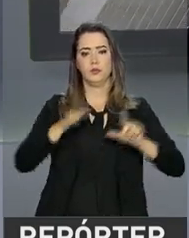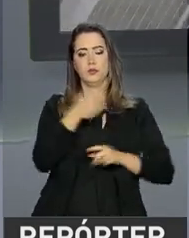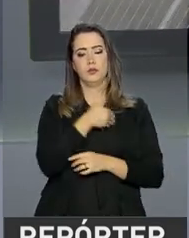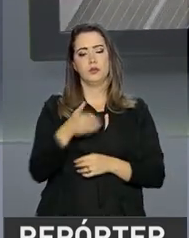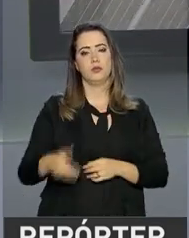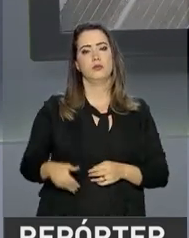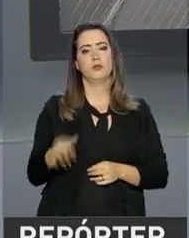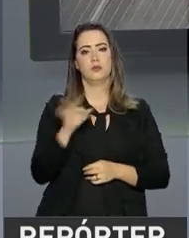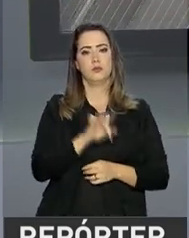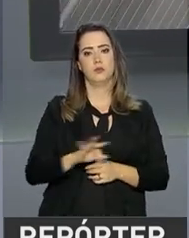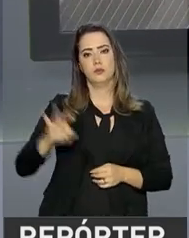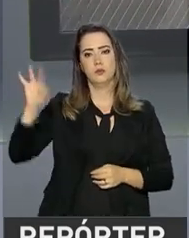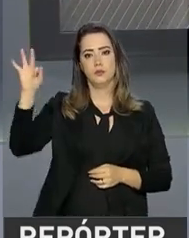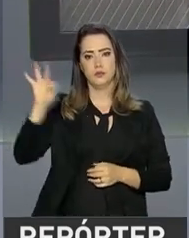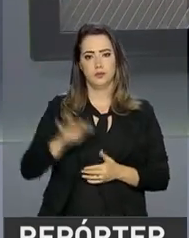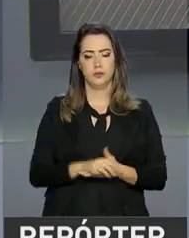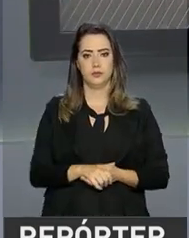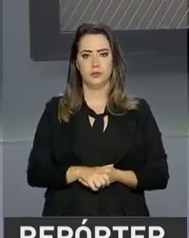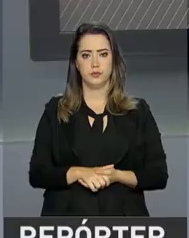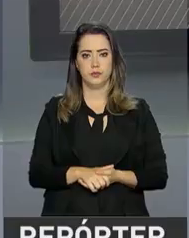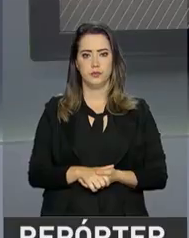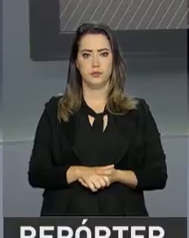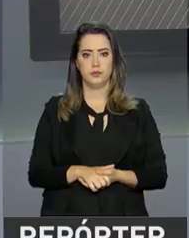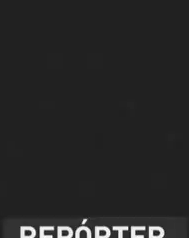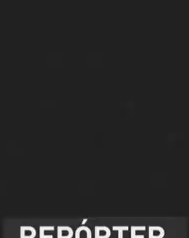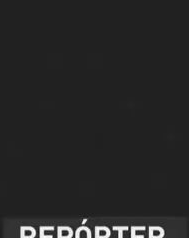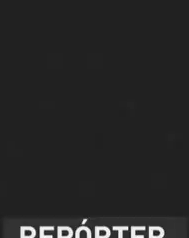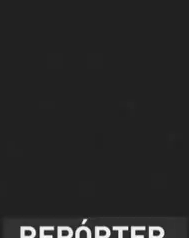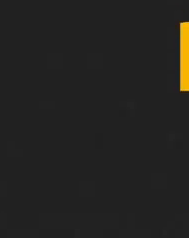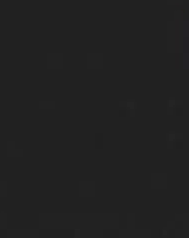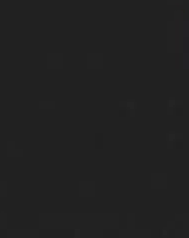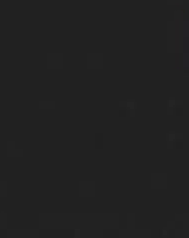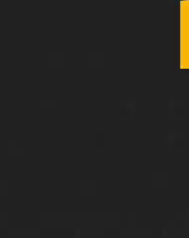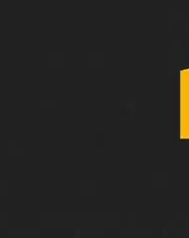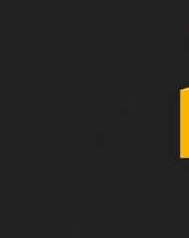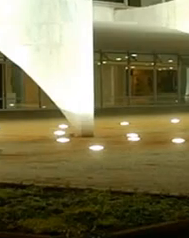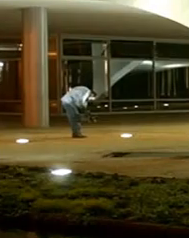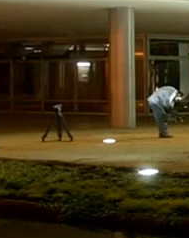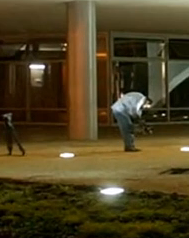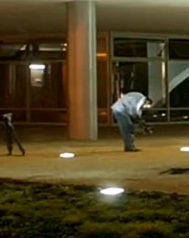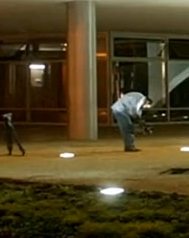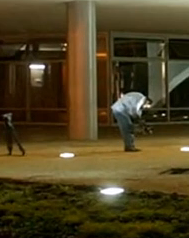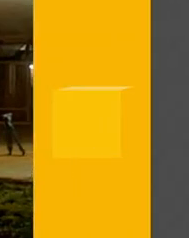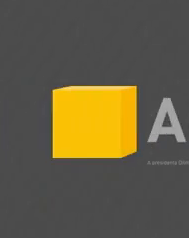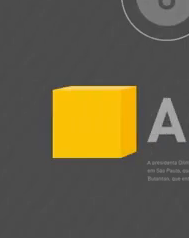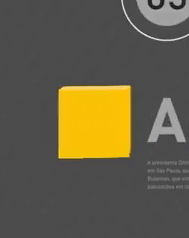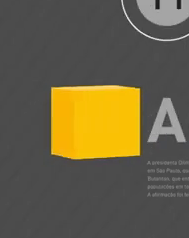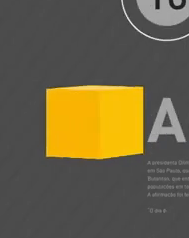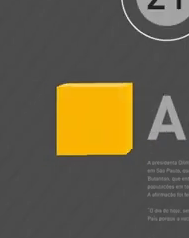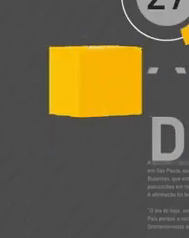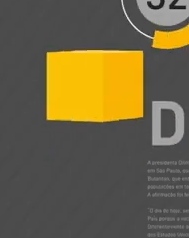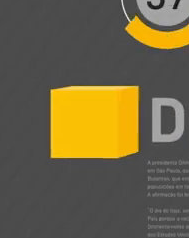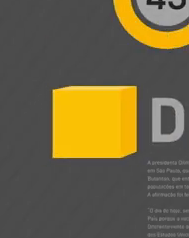com a gente aqui na NBR, a TV do Governo Federal.